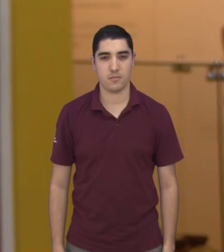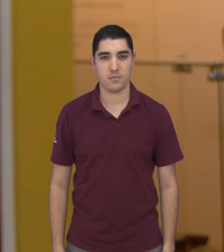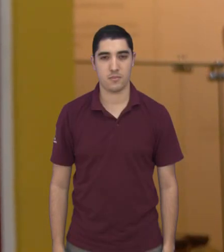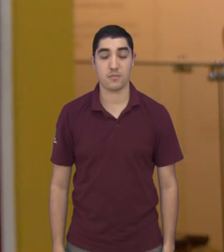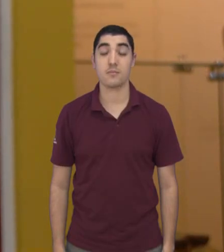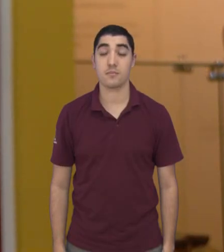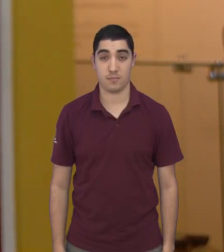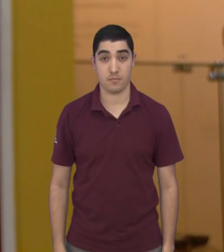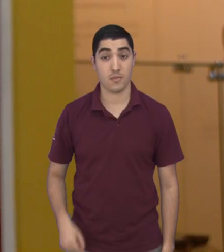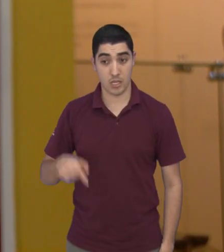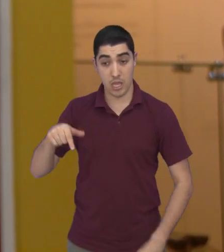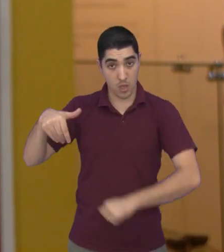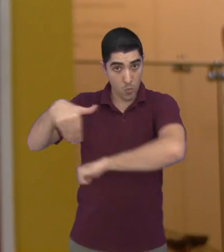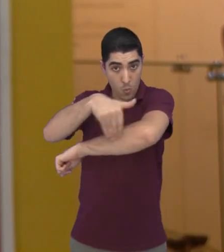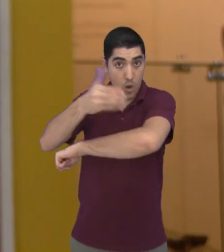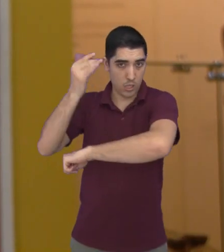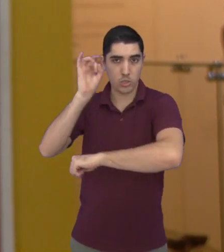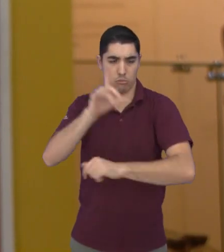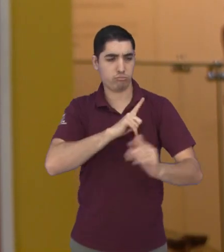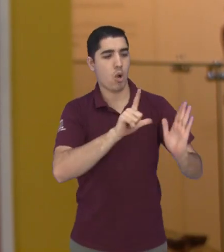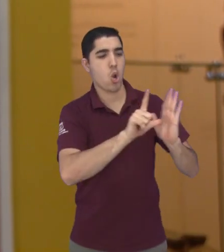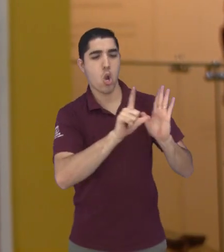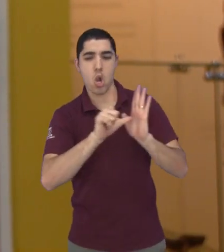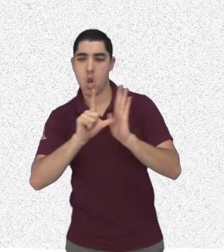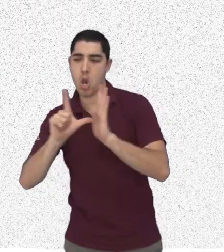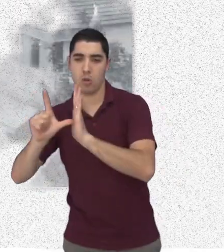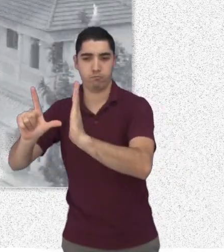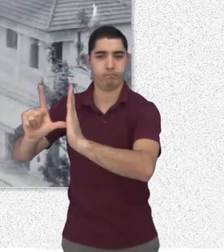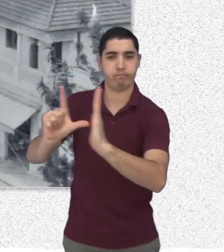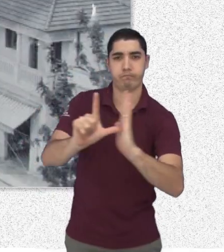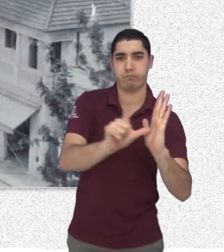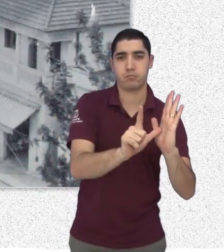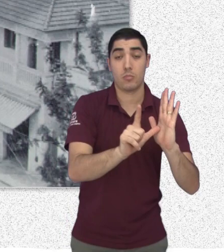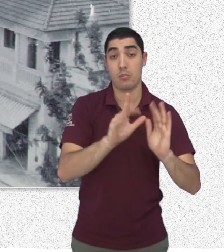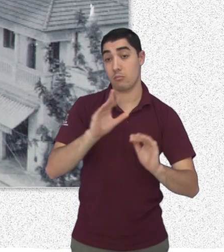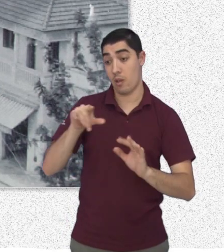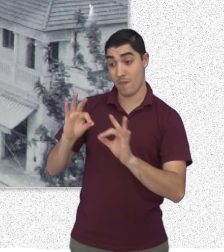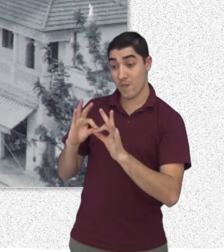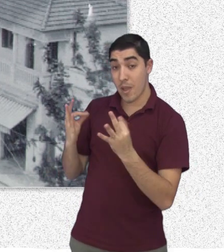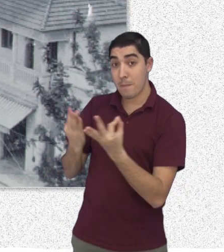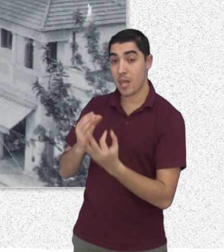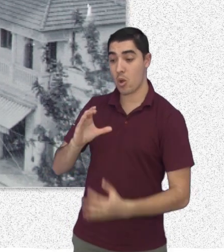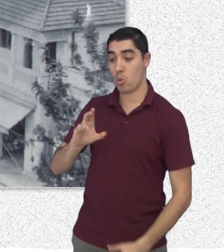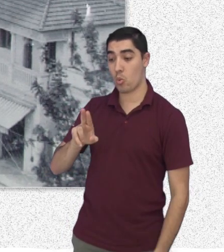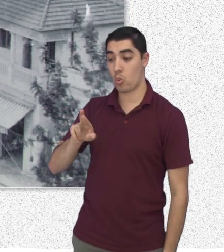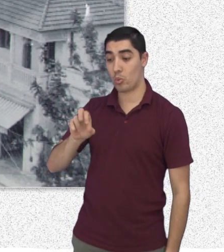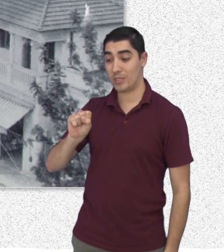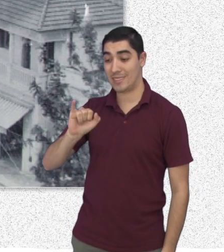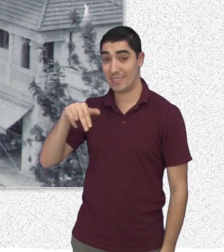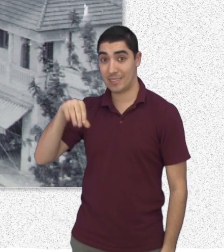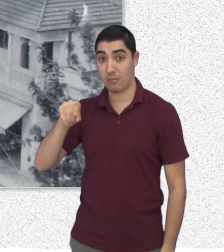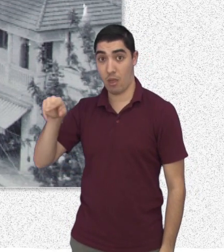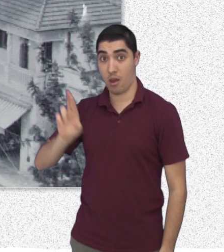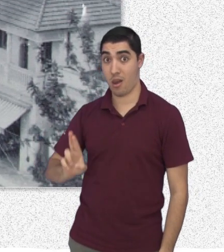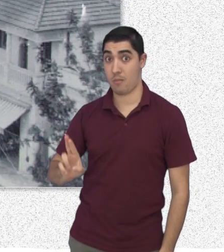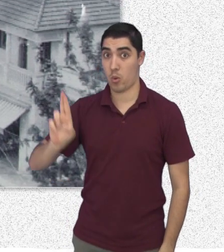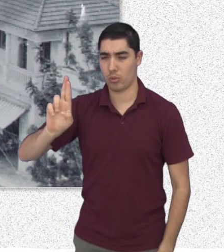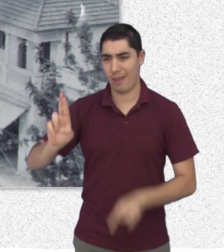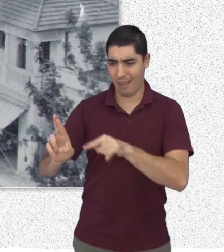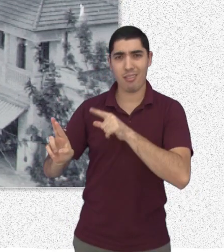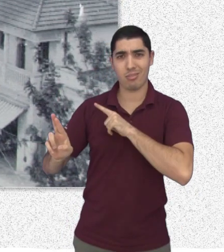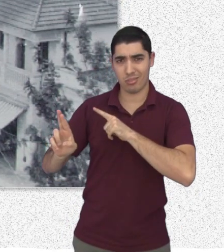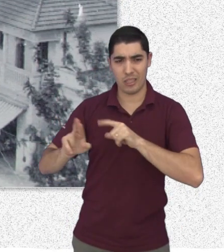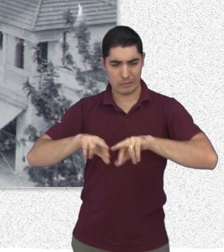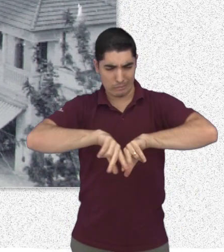Essa era uma rua de comércio, tá? Principalmente da família Cursino. Eles tinham várias lojas